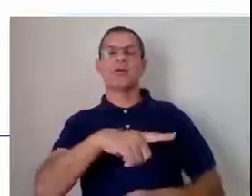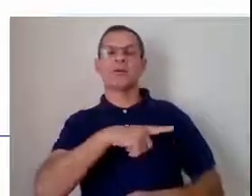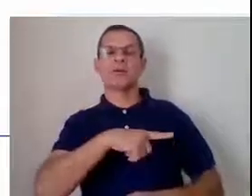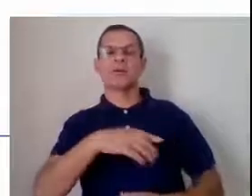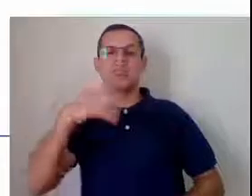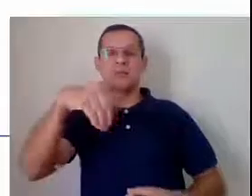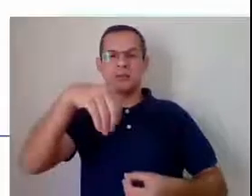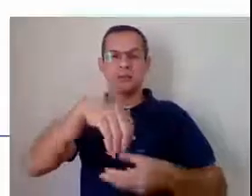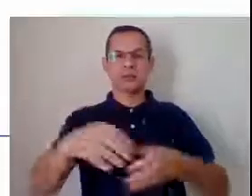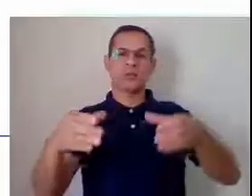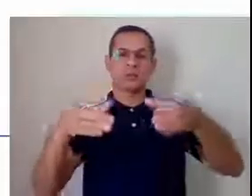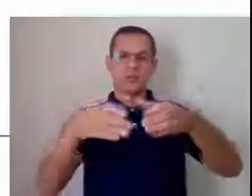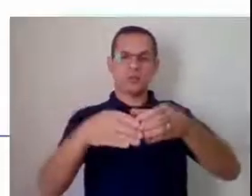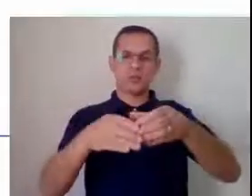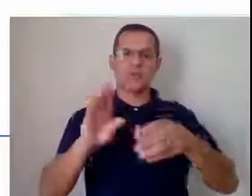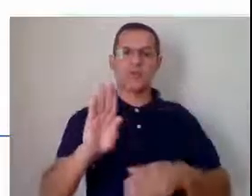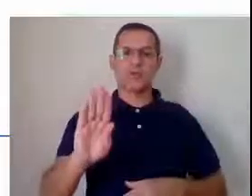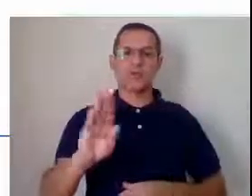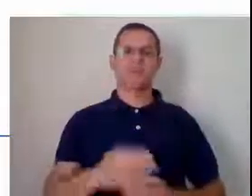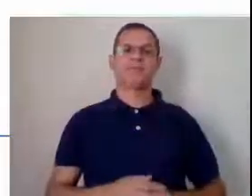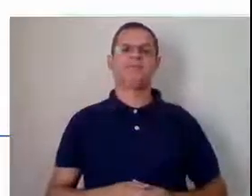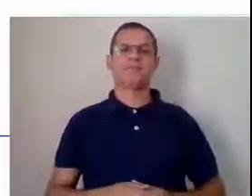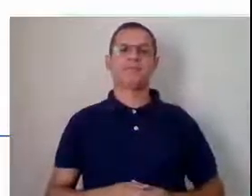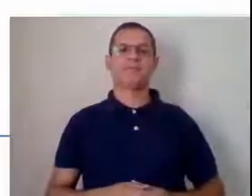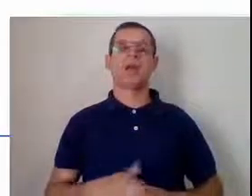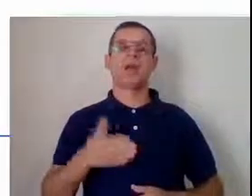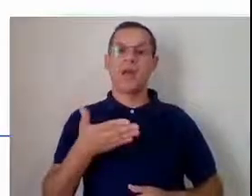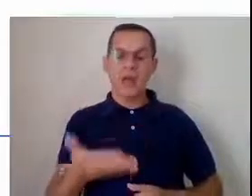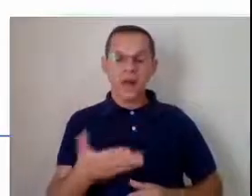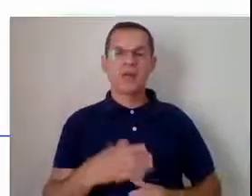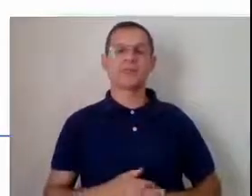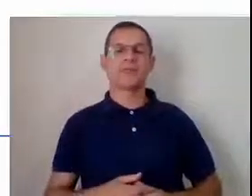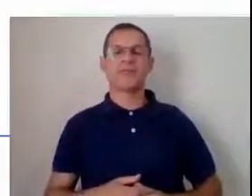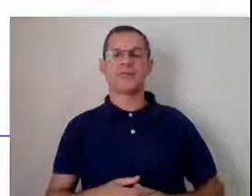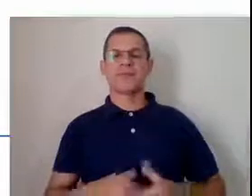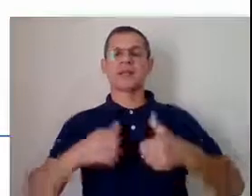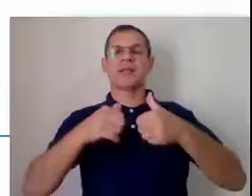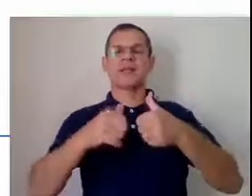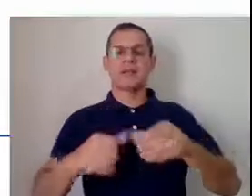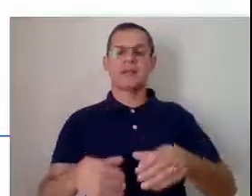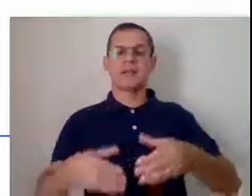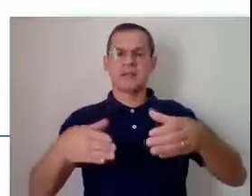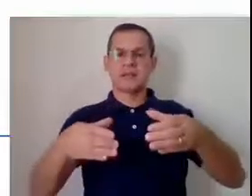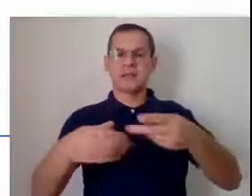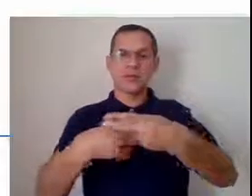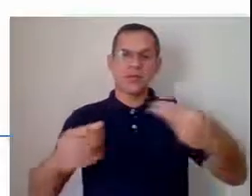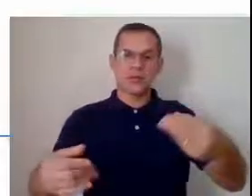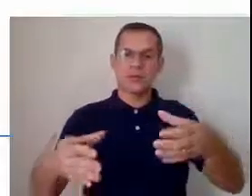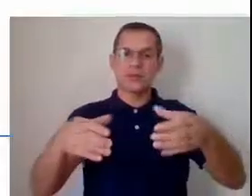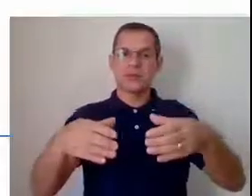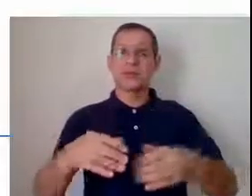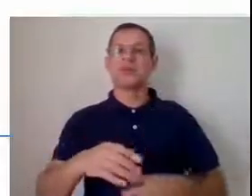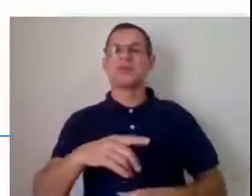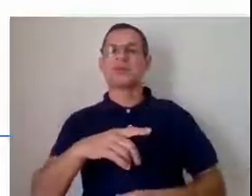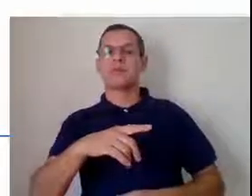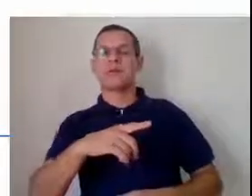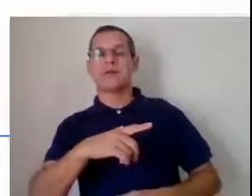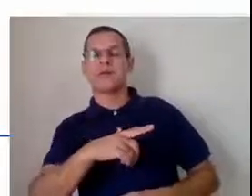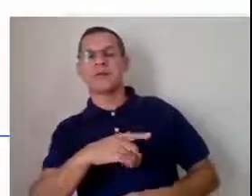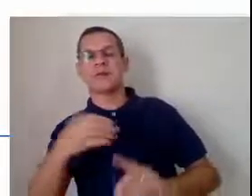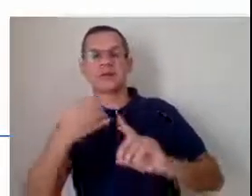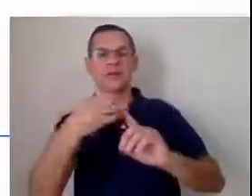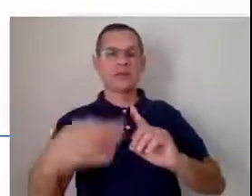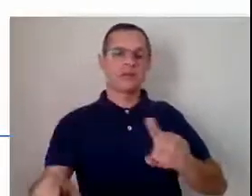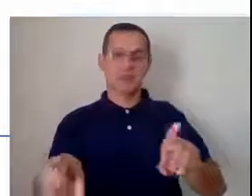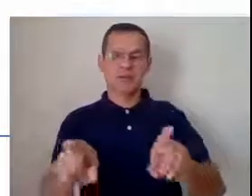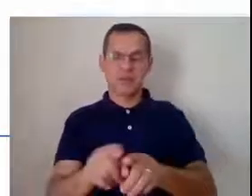tínhamos no conjunto B. Então, essa coleção de objetos que, de alguma forma,